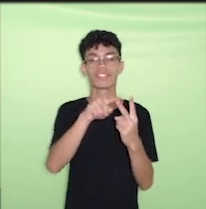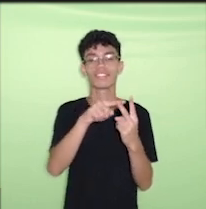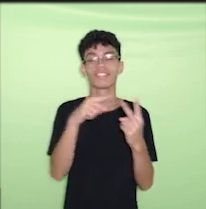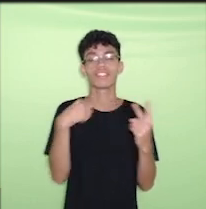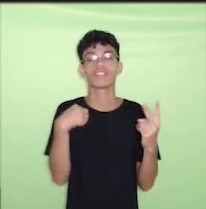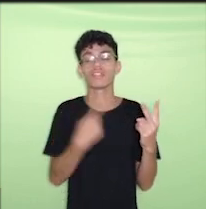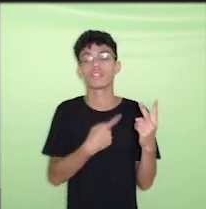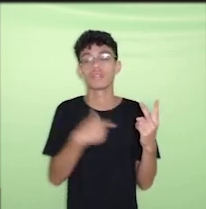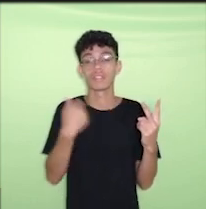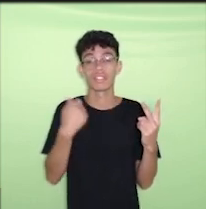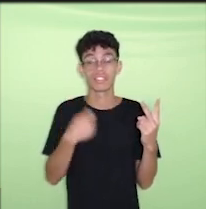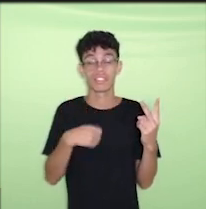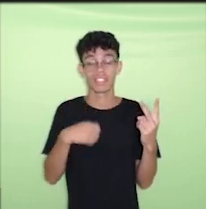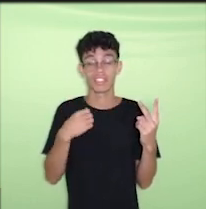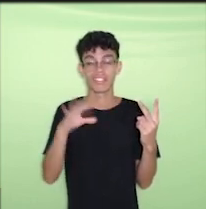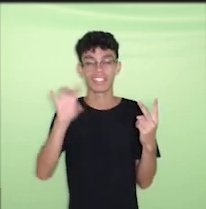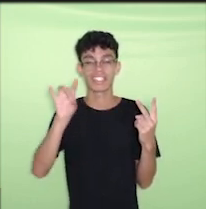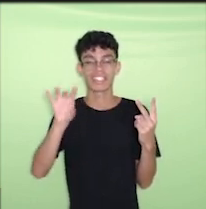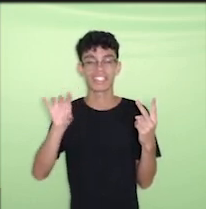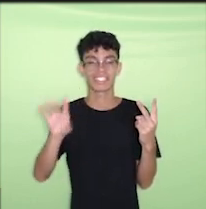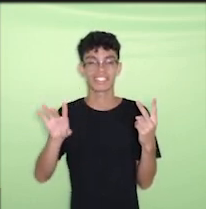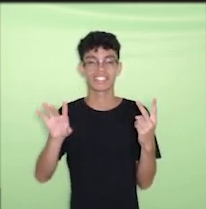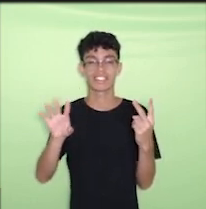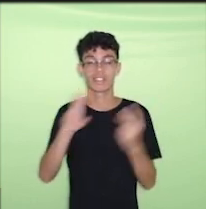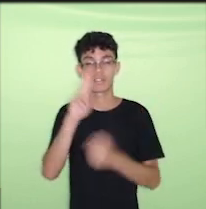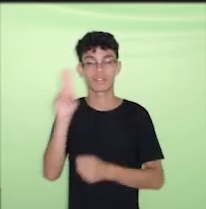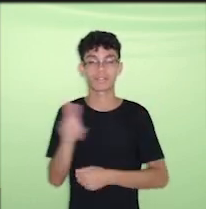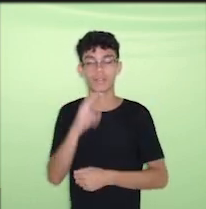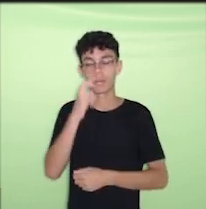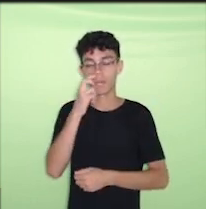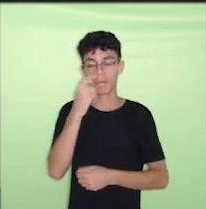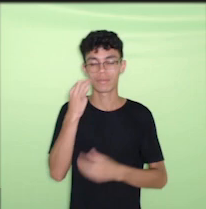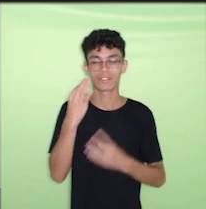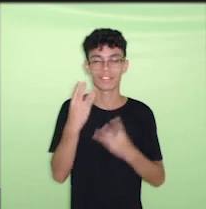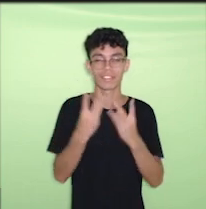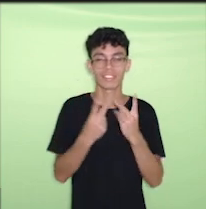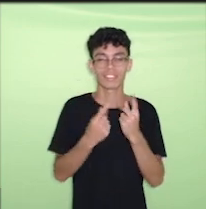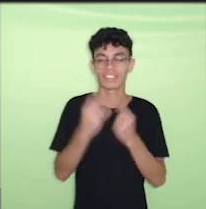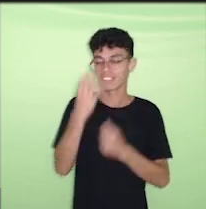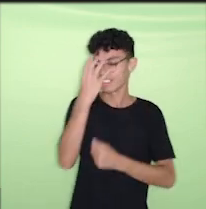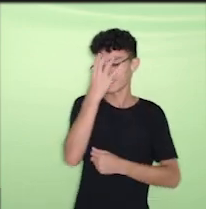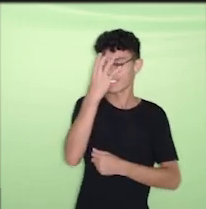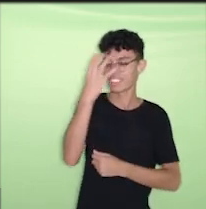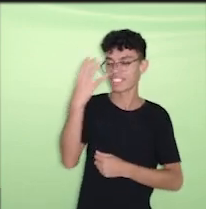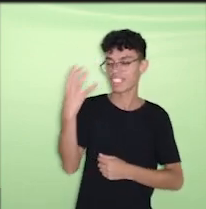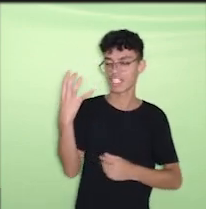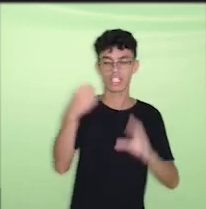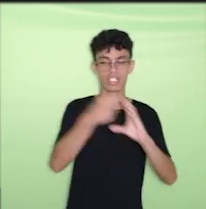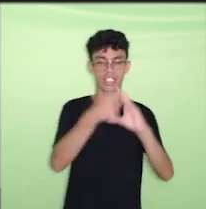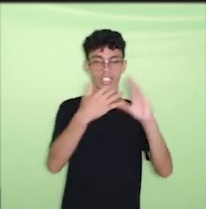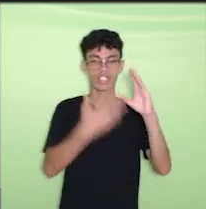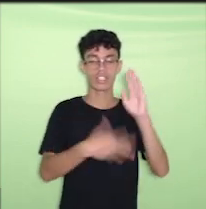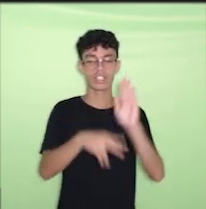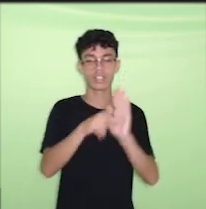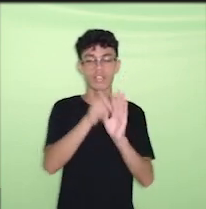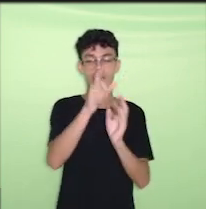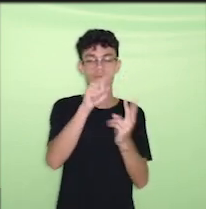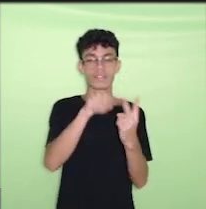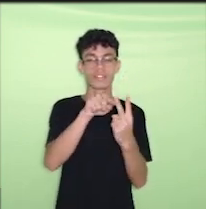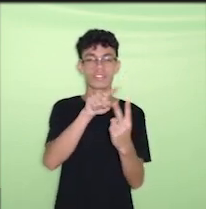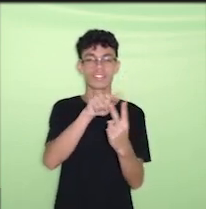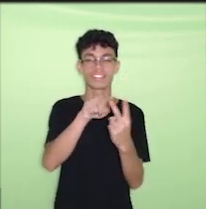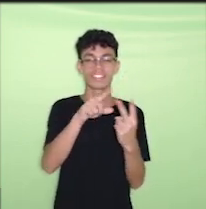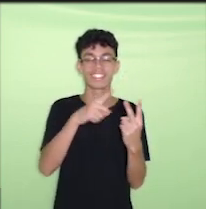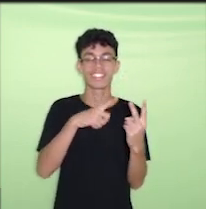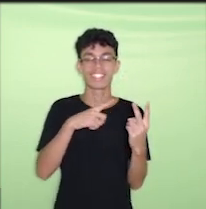nós devemos à técnica. E essa delicada aparência, esse existir astuto e moderado tem